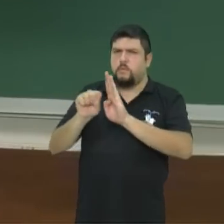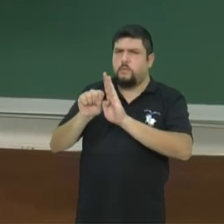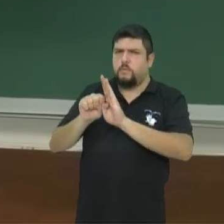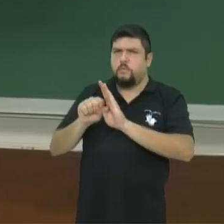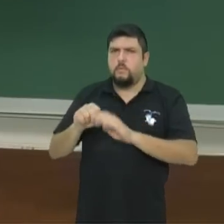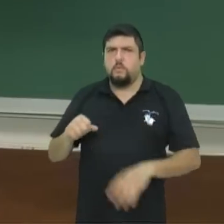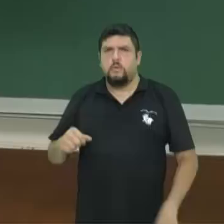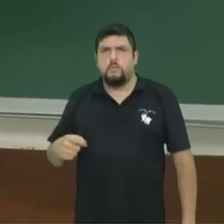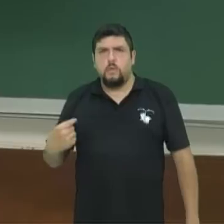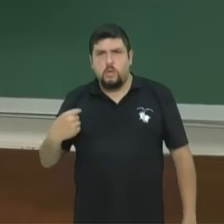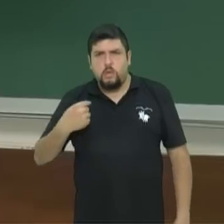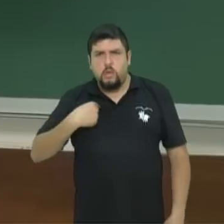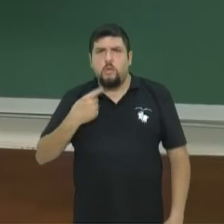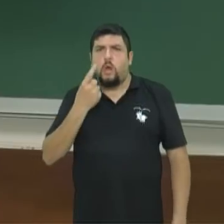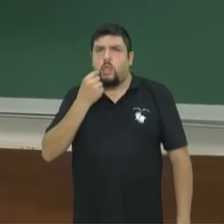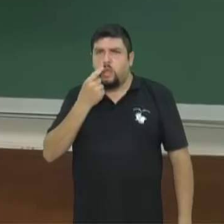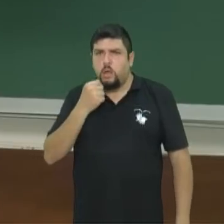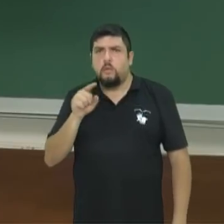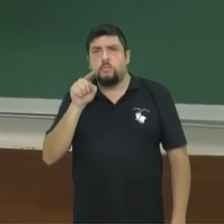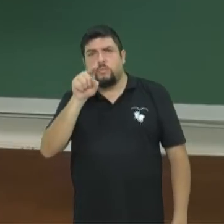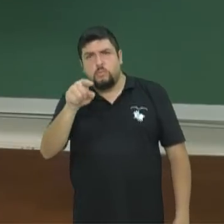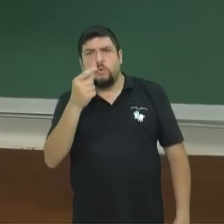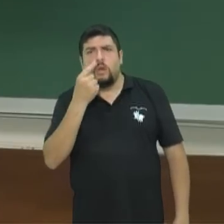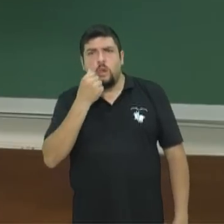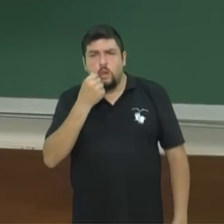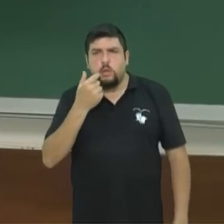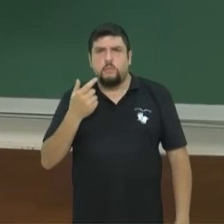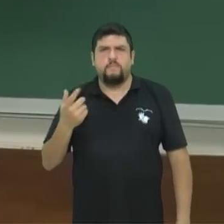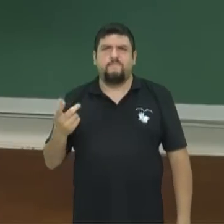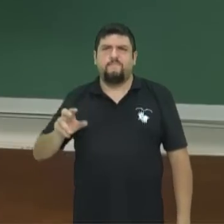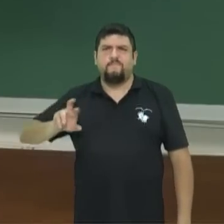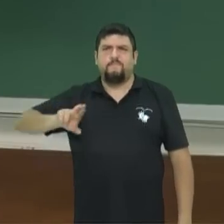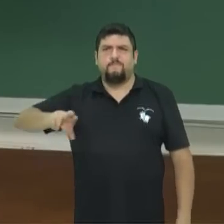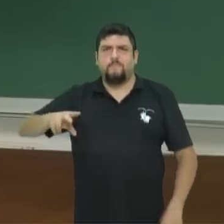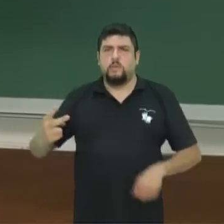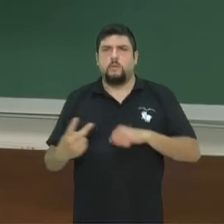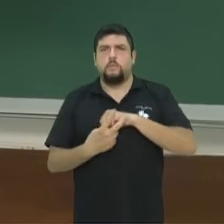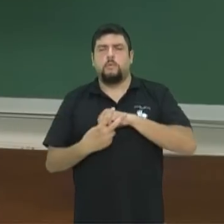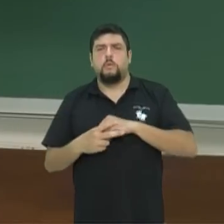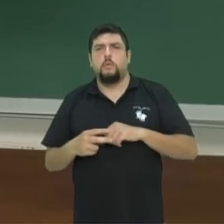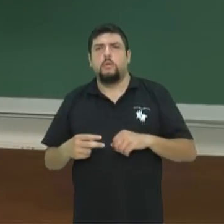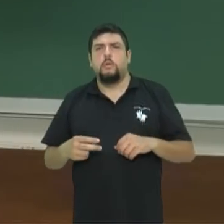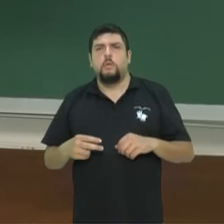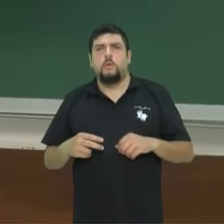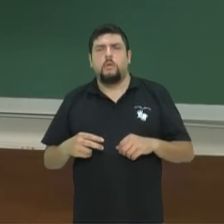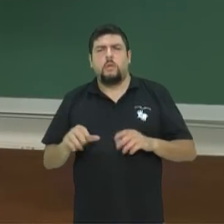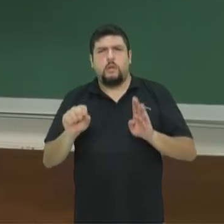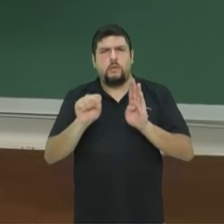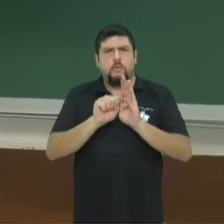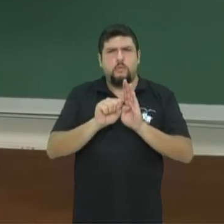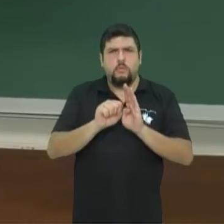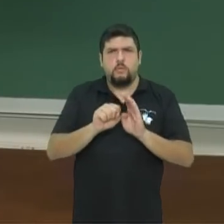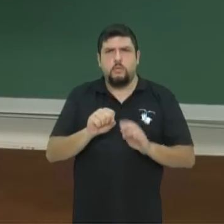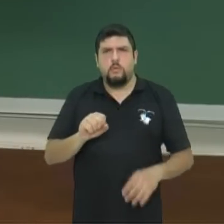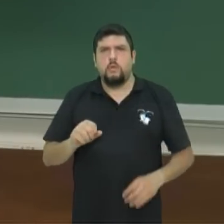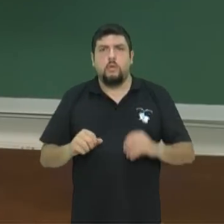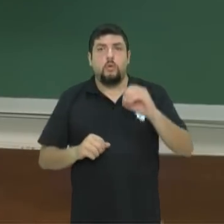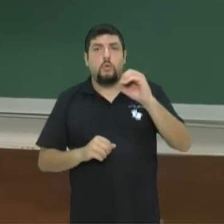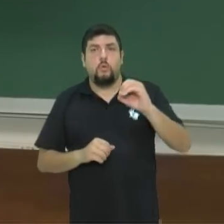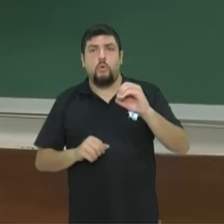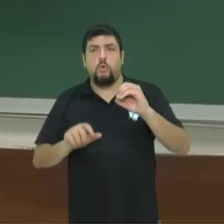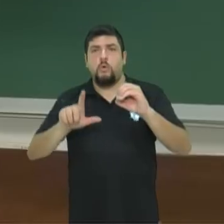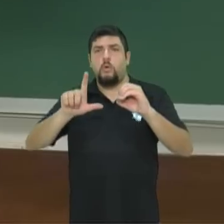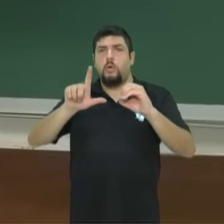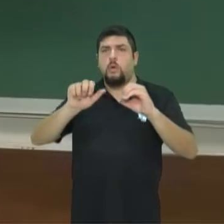eu lapiso, tu lapisas, ele lapisa, não vai rolar. Então, será que é substantivo? Eu posso colocar o na frente, o lápis, um